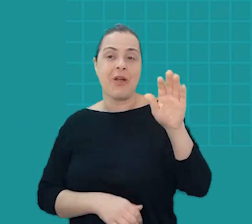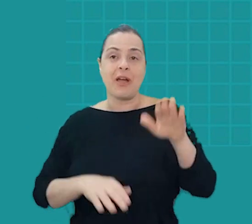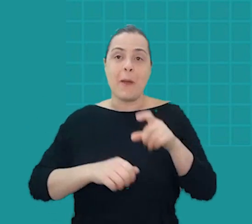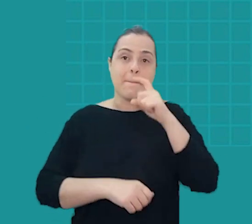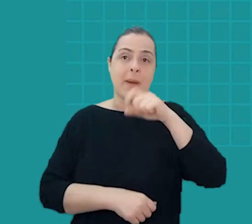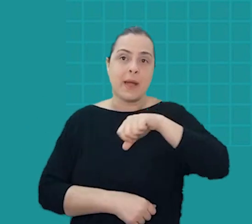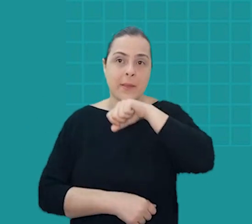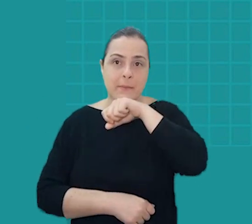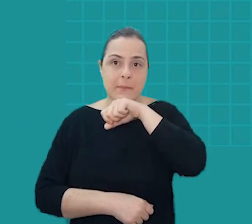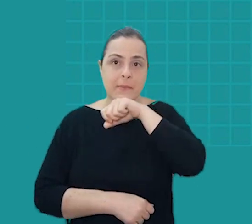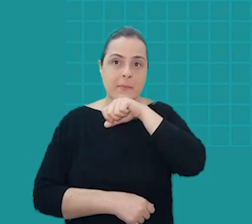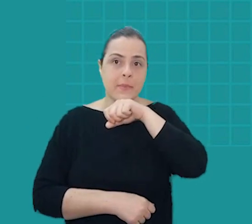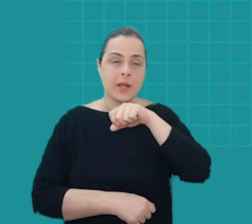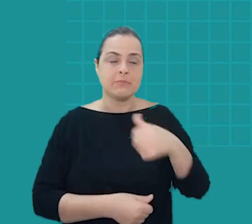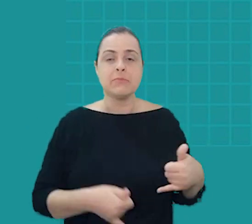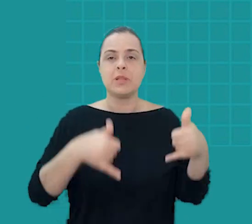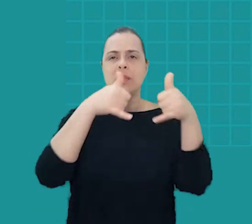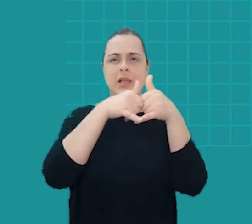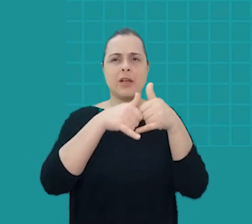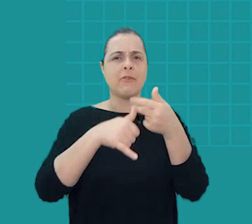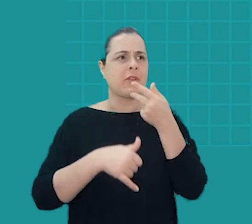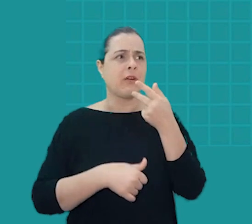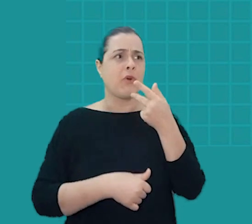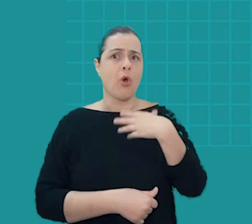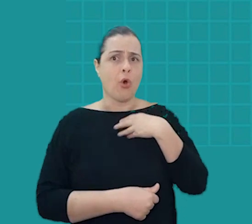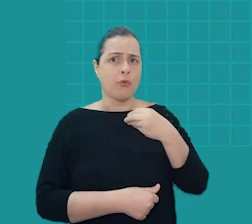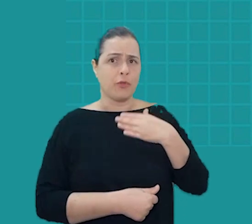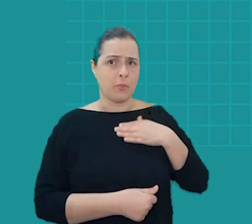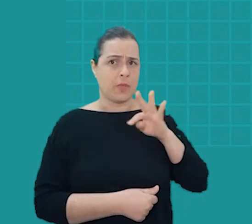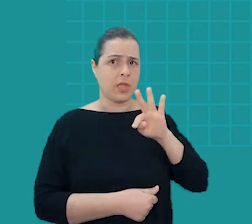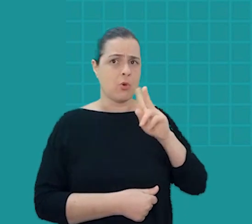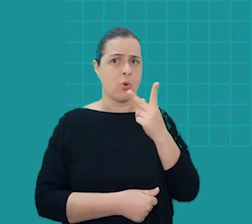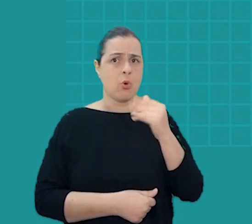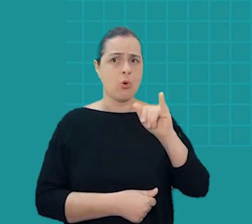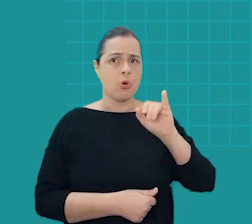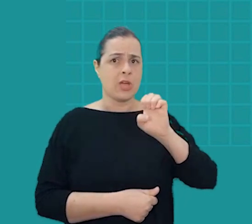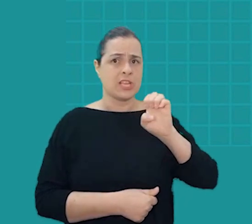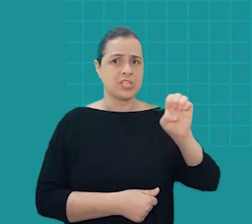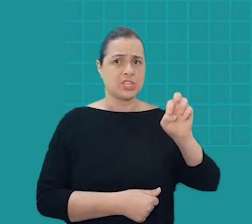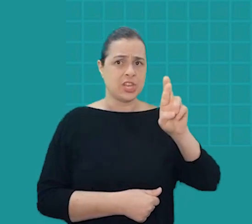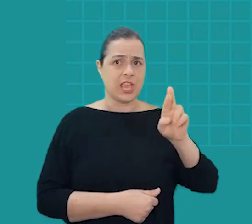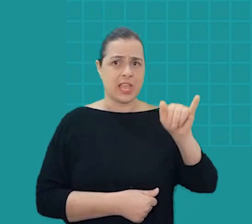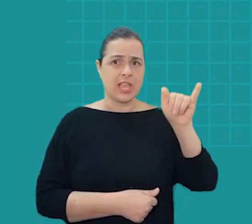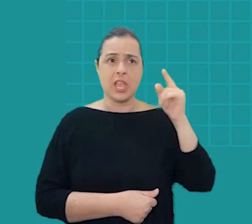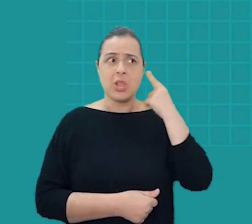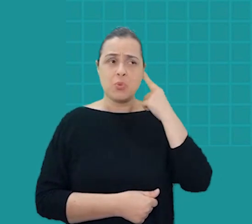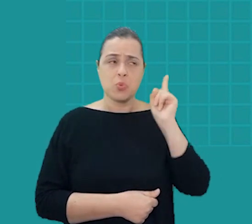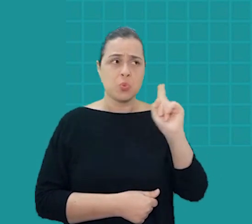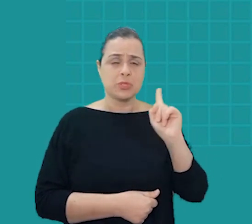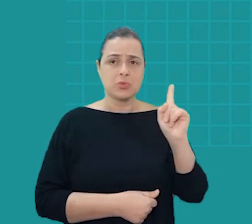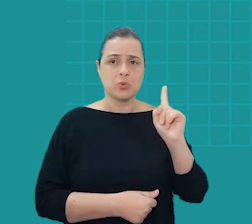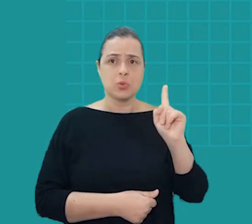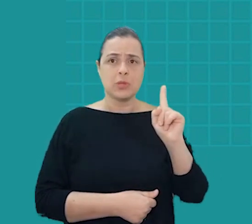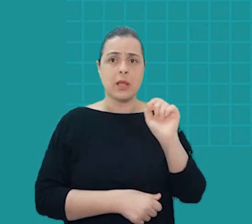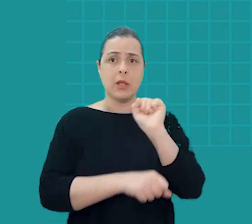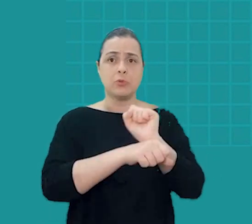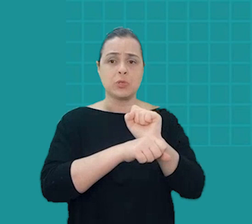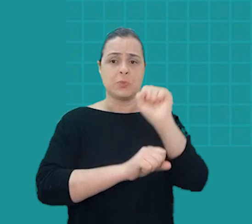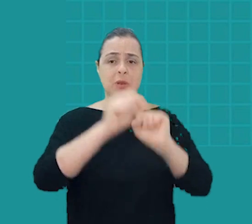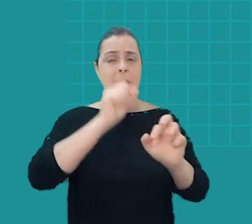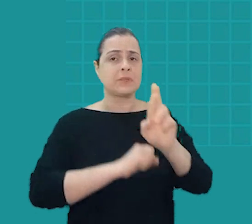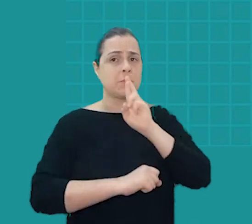chamado pelos meios tradicionais do recrutamento. Quando eu não colocava, não tinha WhatsApp tão evoluído